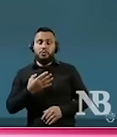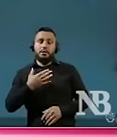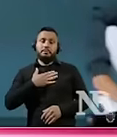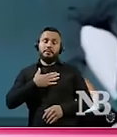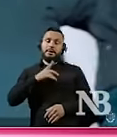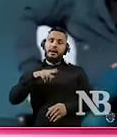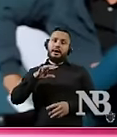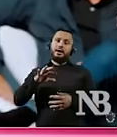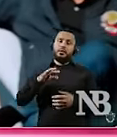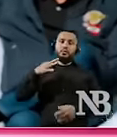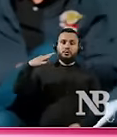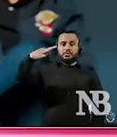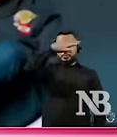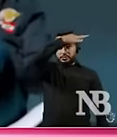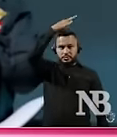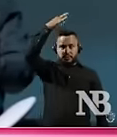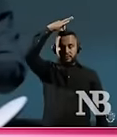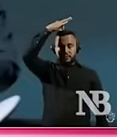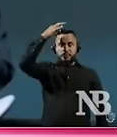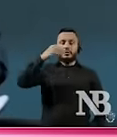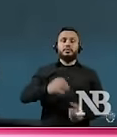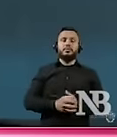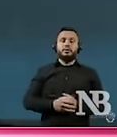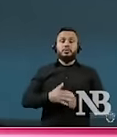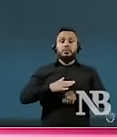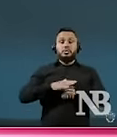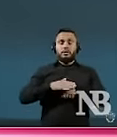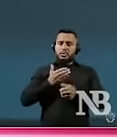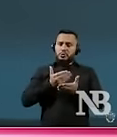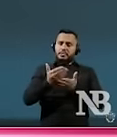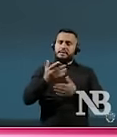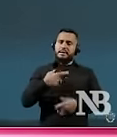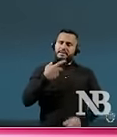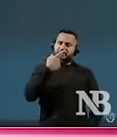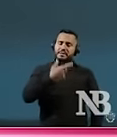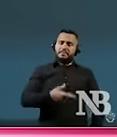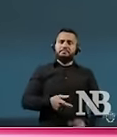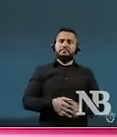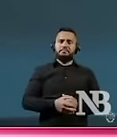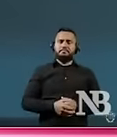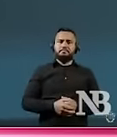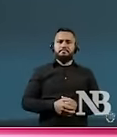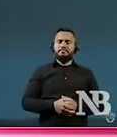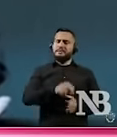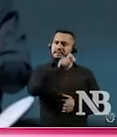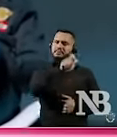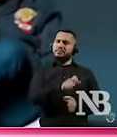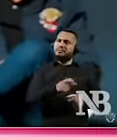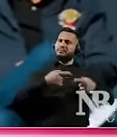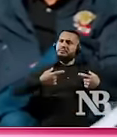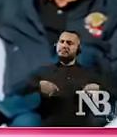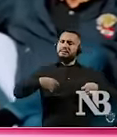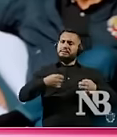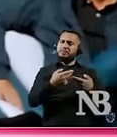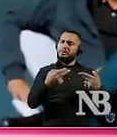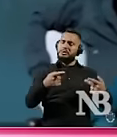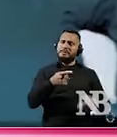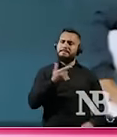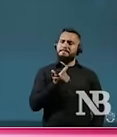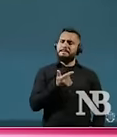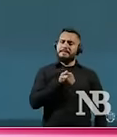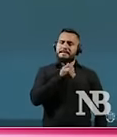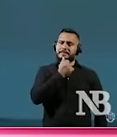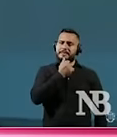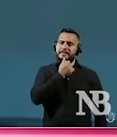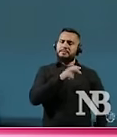é o Espírito Santo. E nisso, quando eu comecei a falar, eu falei: cara, esse cara precisa de algo que ele não tem, por isso que ele é assim.